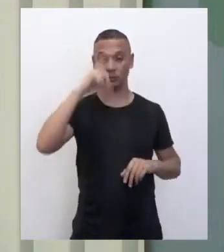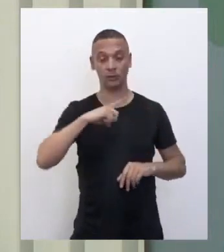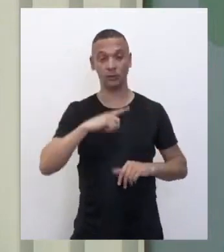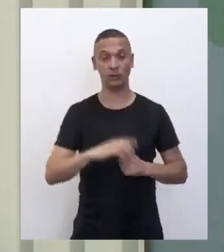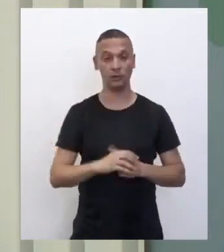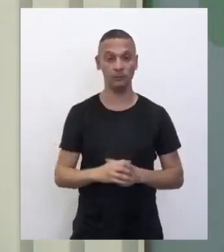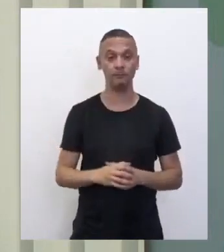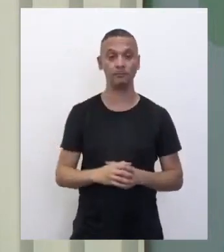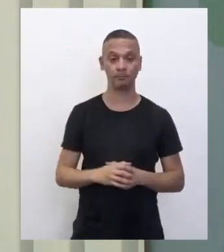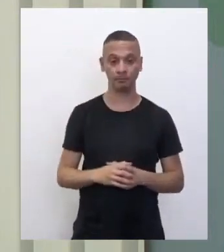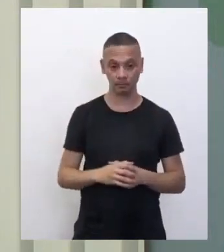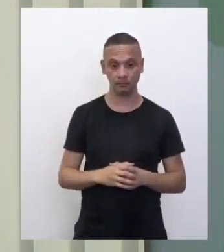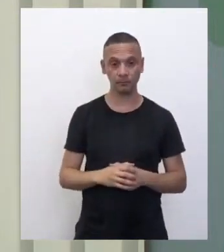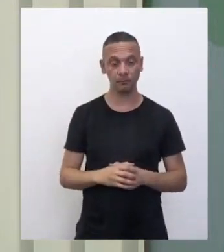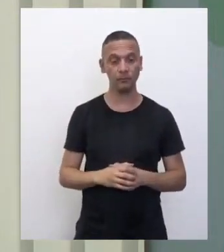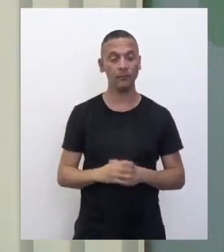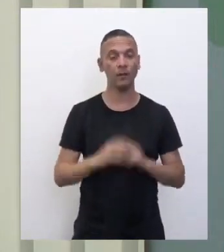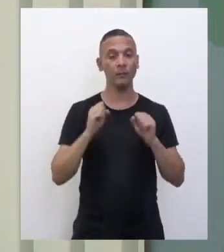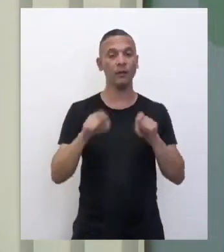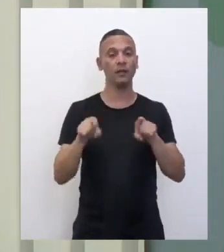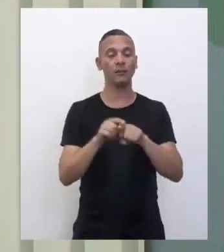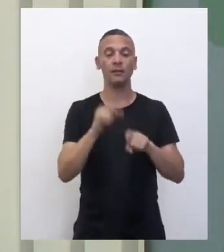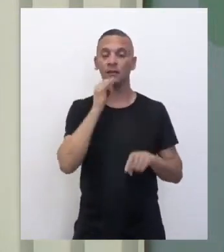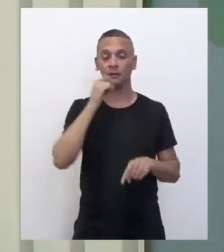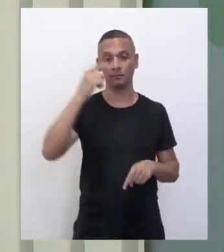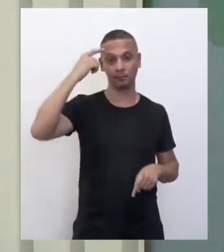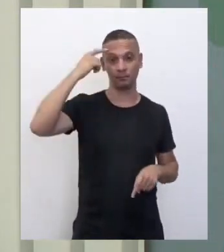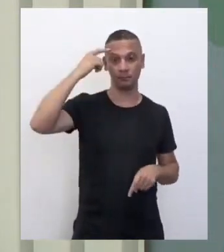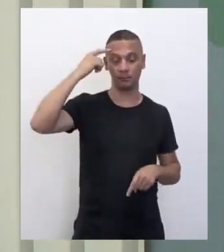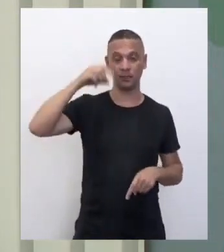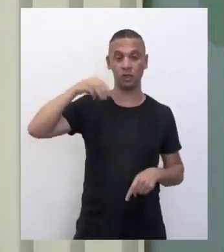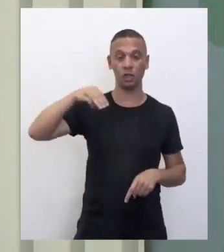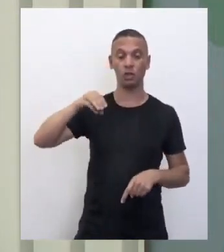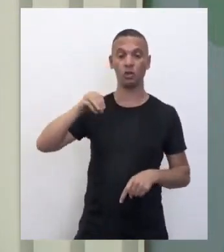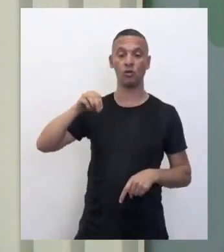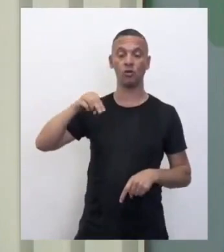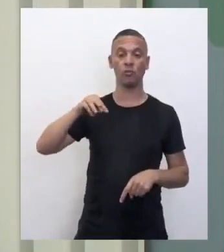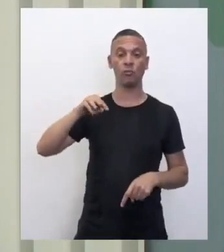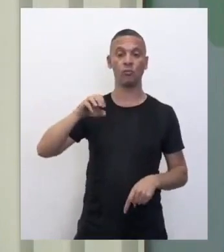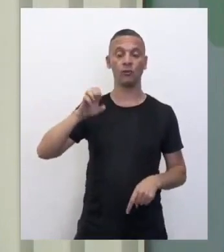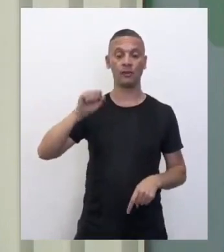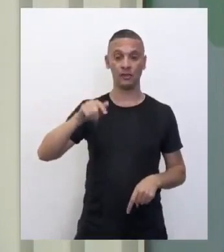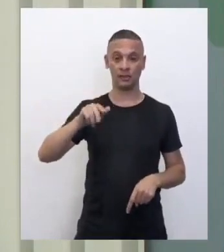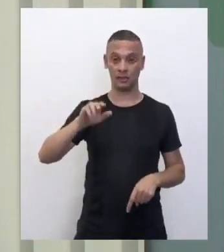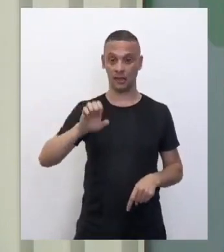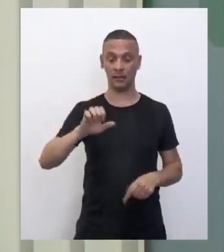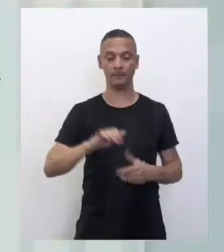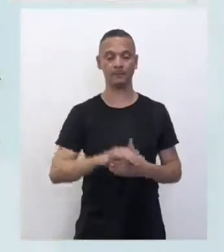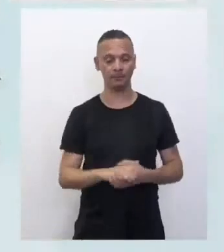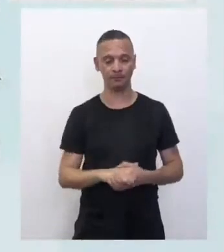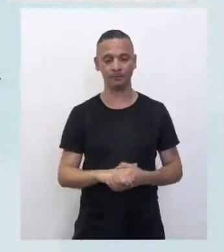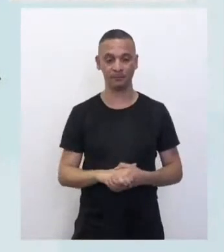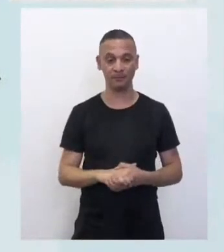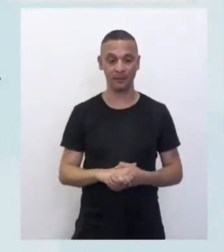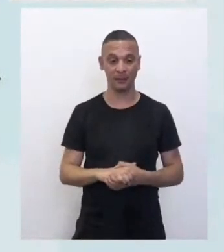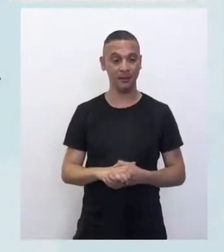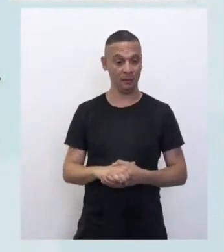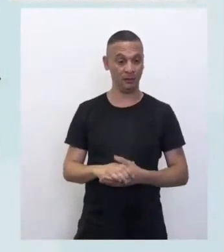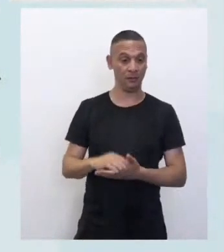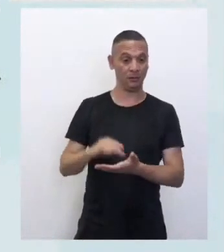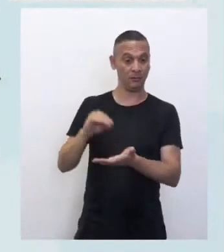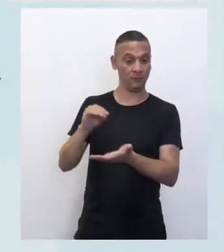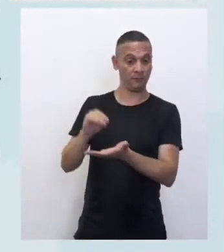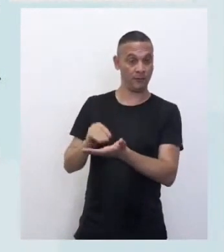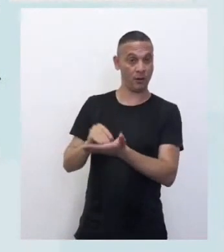construiu. A gente pode trazer aqui também o pensamento do Montesquieu, onde o Montesquieu vai dizer, a injustiça com um é